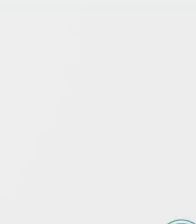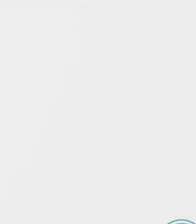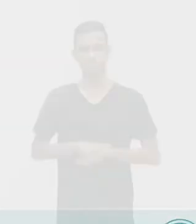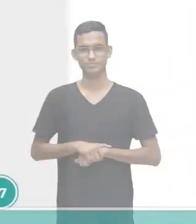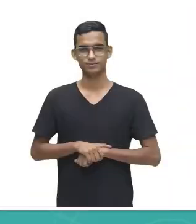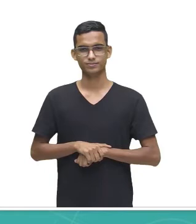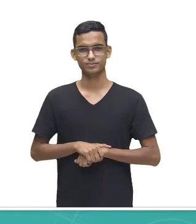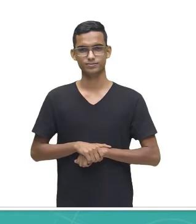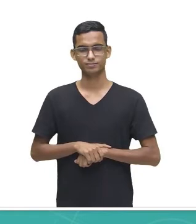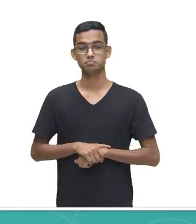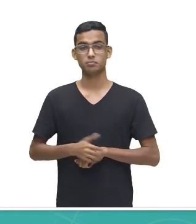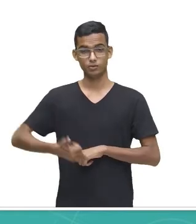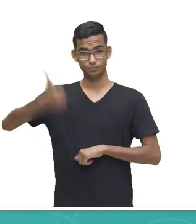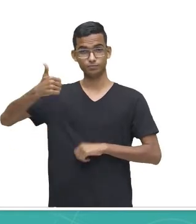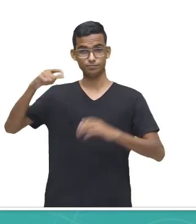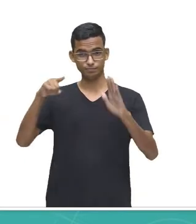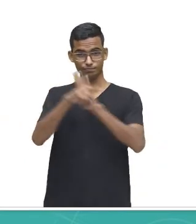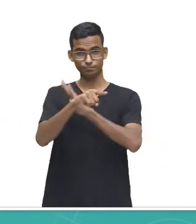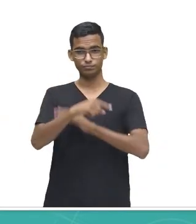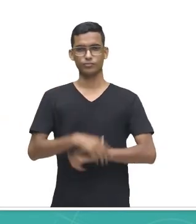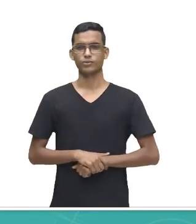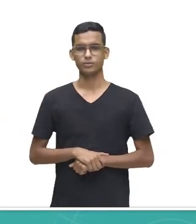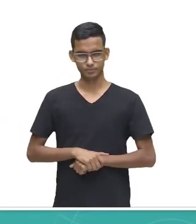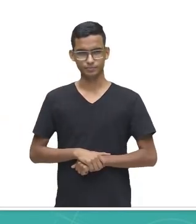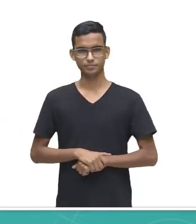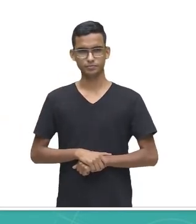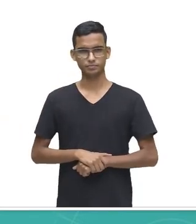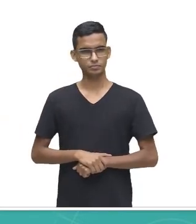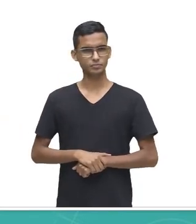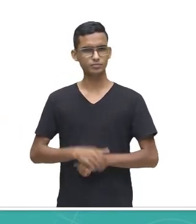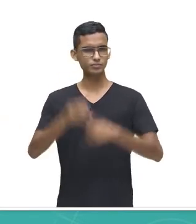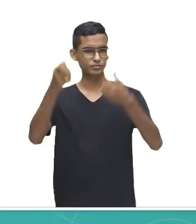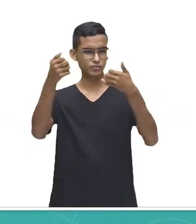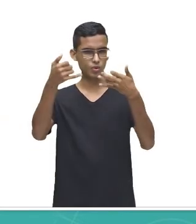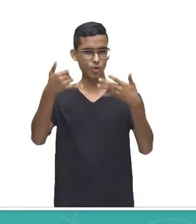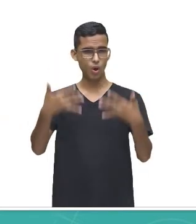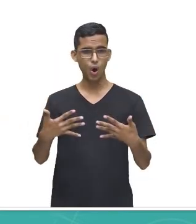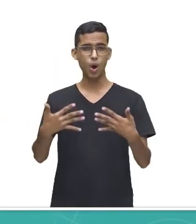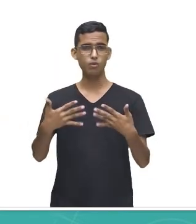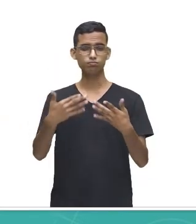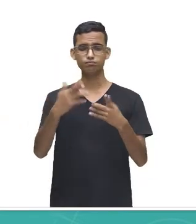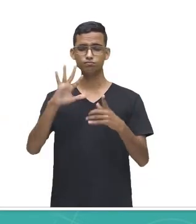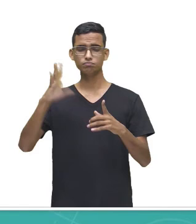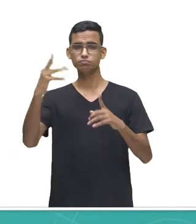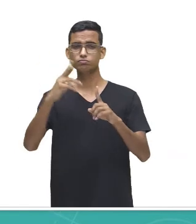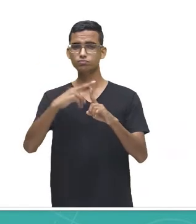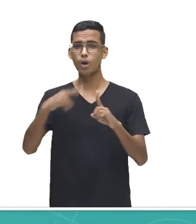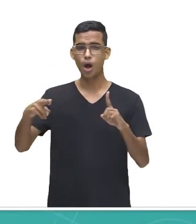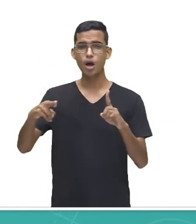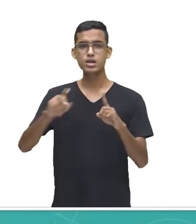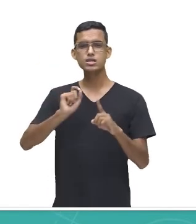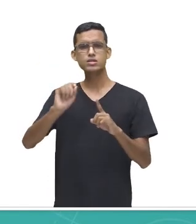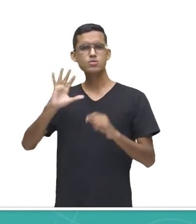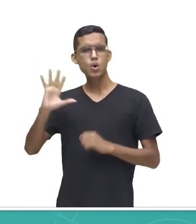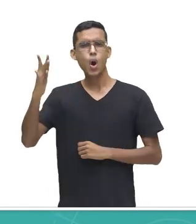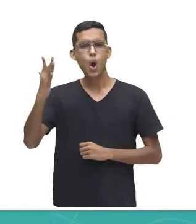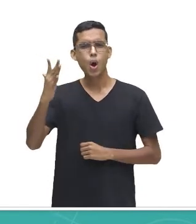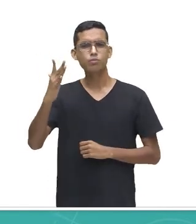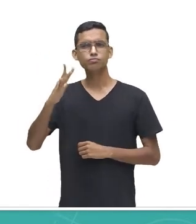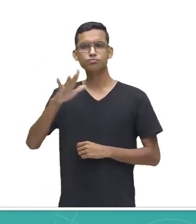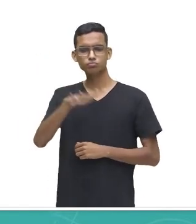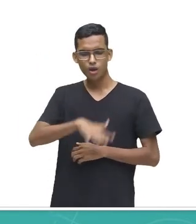Vamos para a nossa primeira questão. Descreva um fenômeno religioso que há no lugar onde